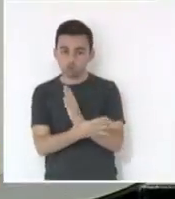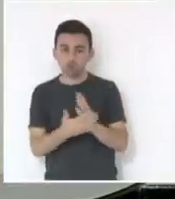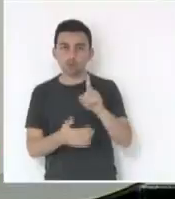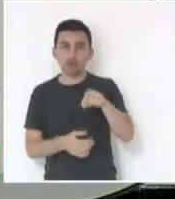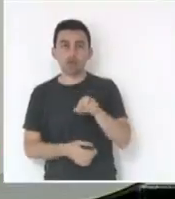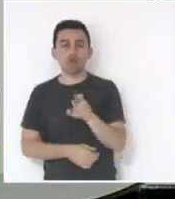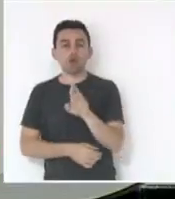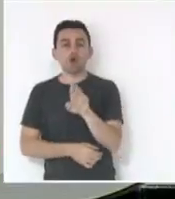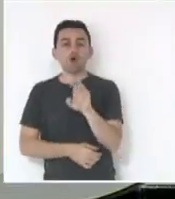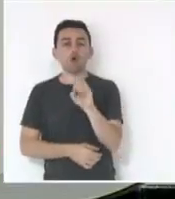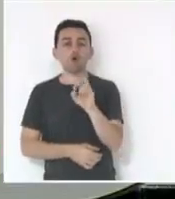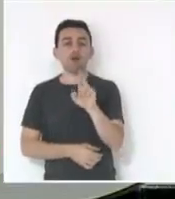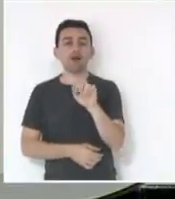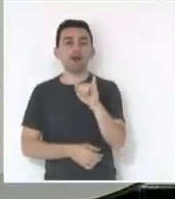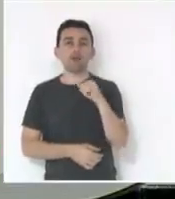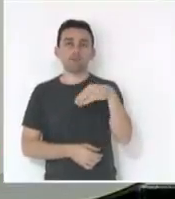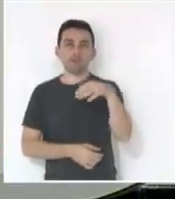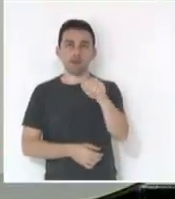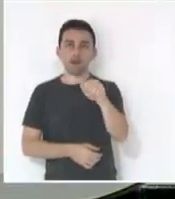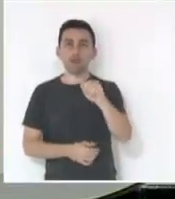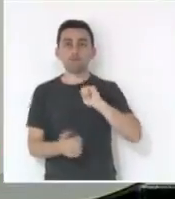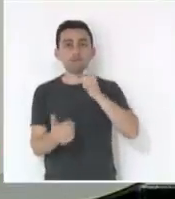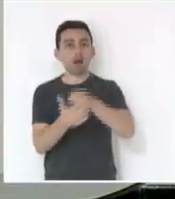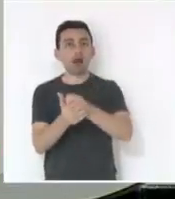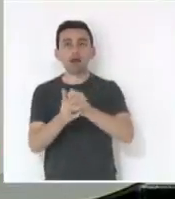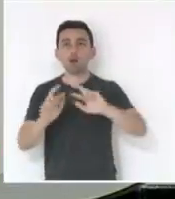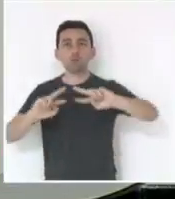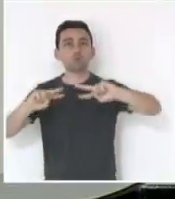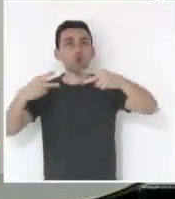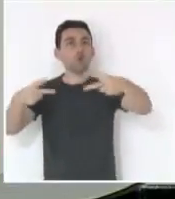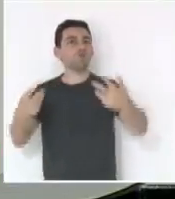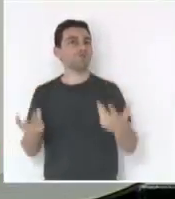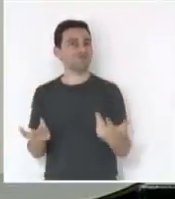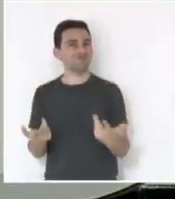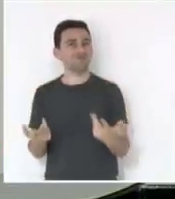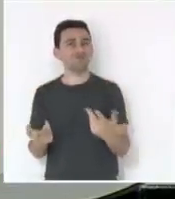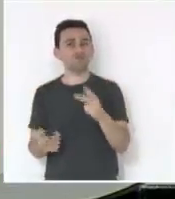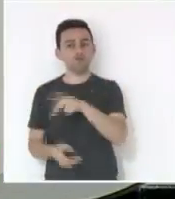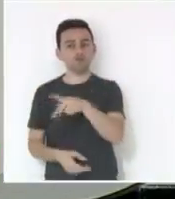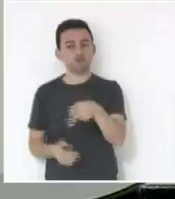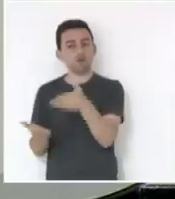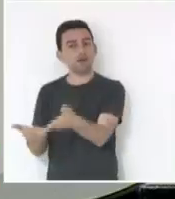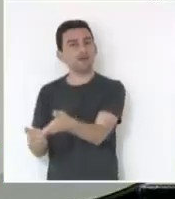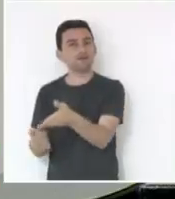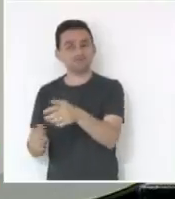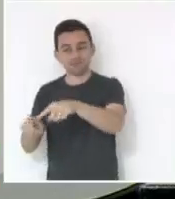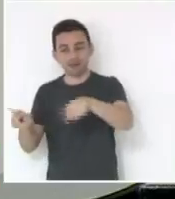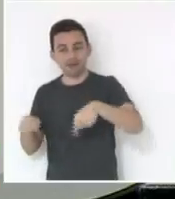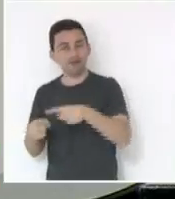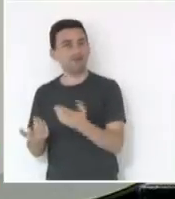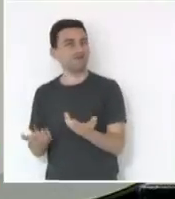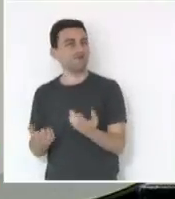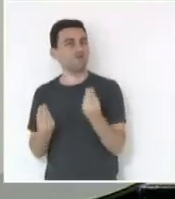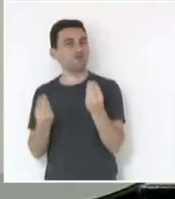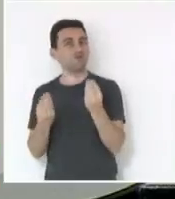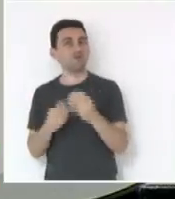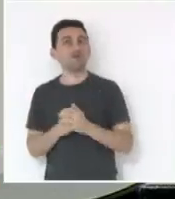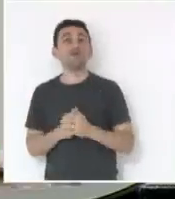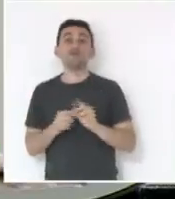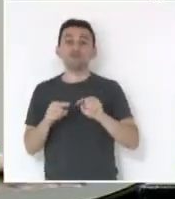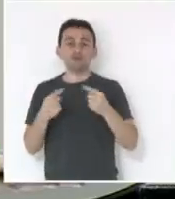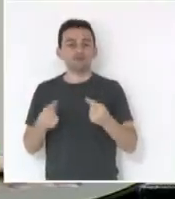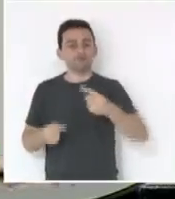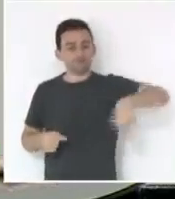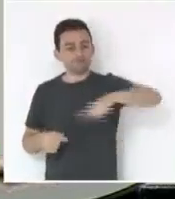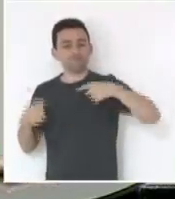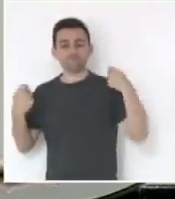paga praticamente o dobro do que paga Santa Catarina a um professor de sala de aula. Então, para que nós, de fato,